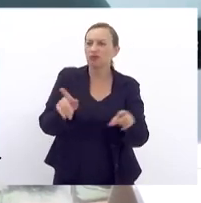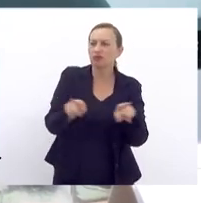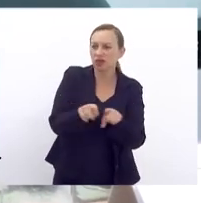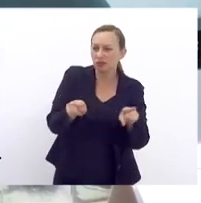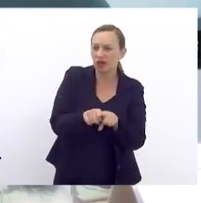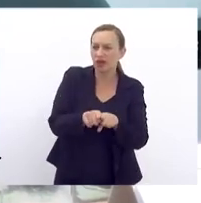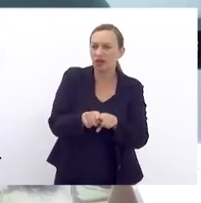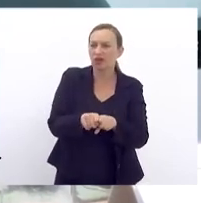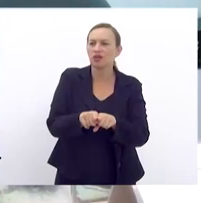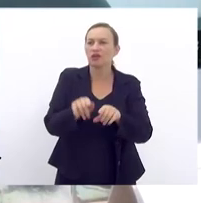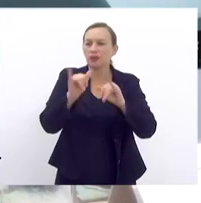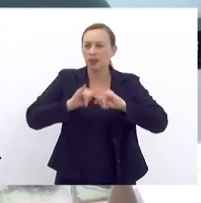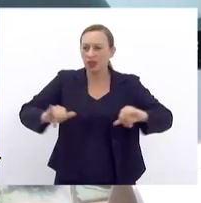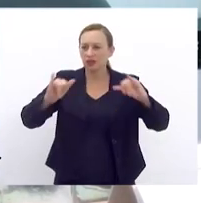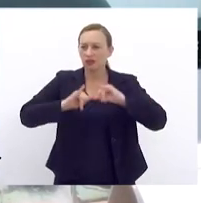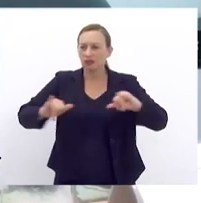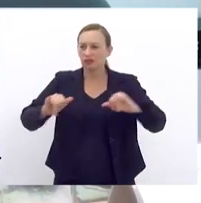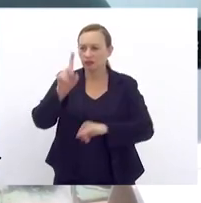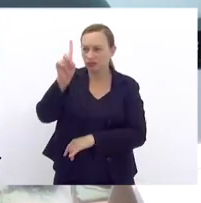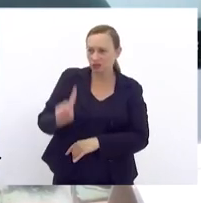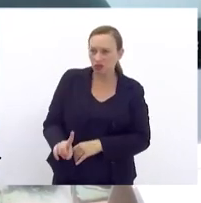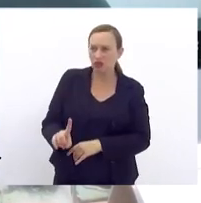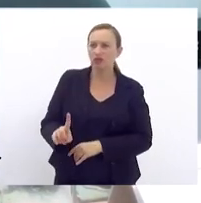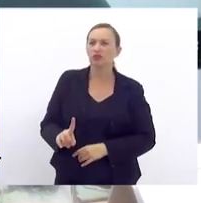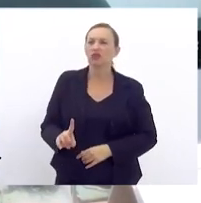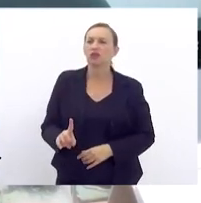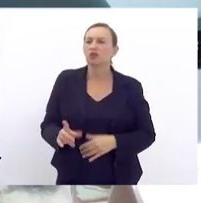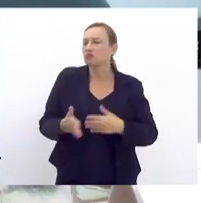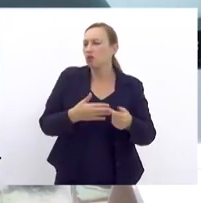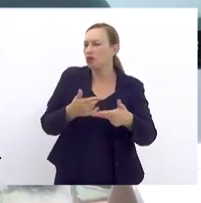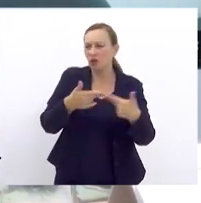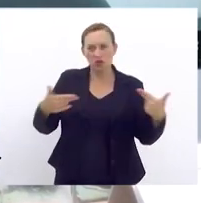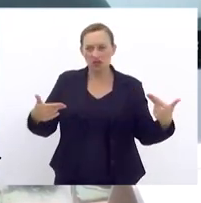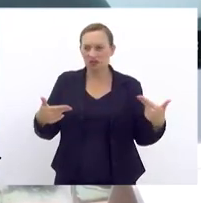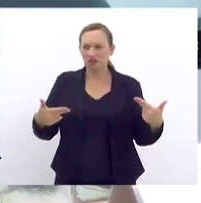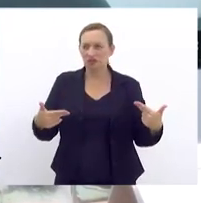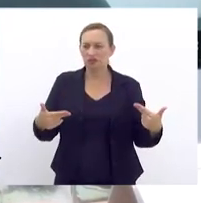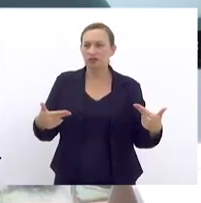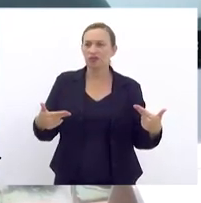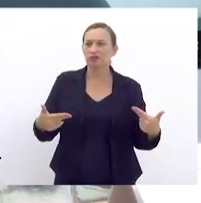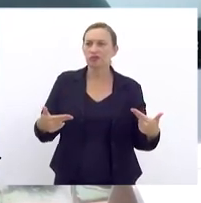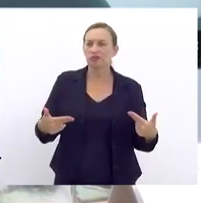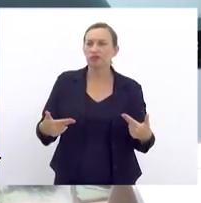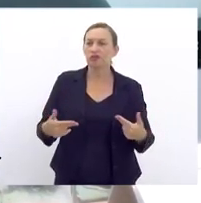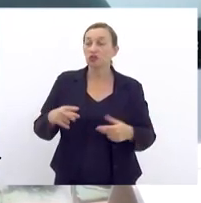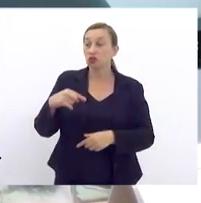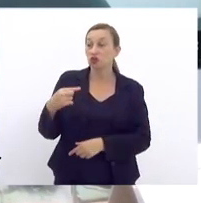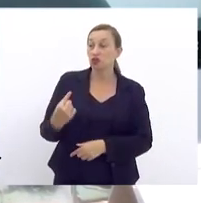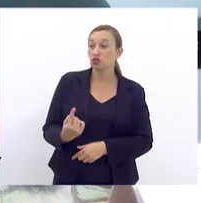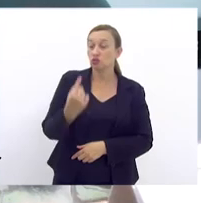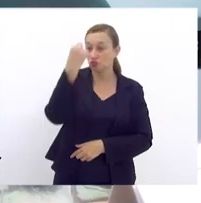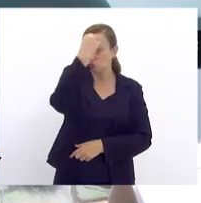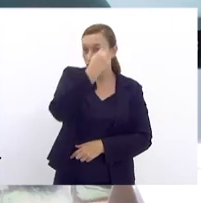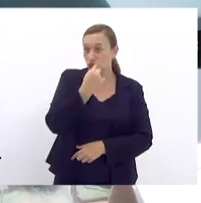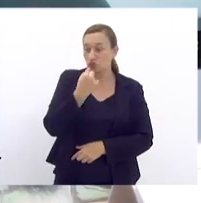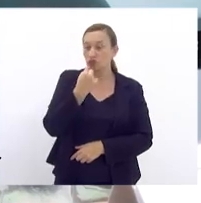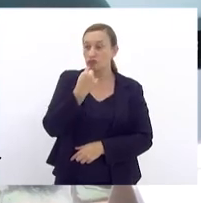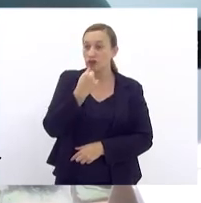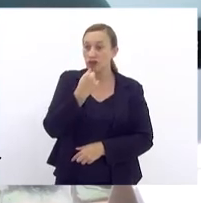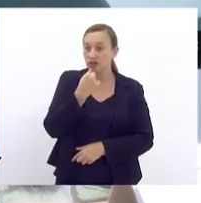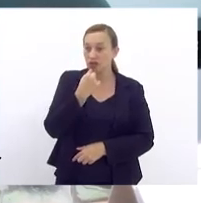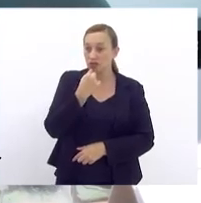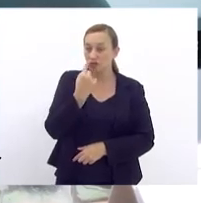divulgação de direito inclusive qualquer coisa através de uma imagem de um custo